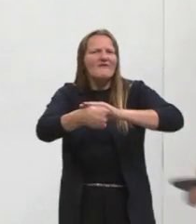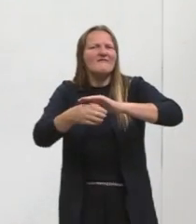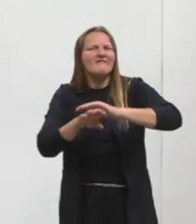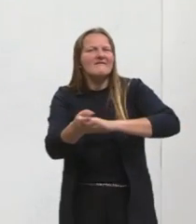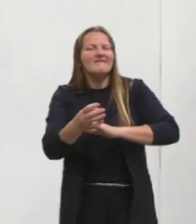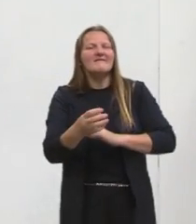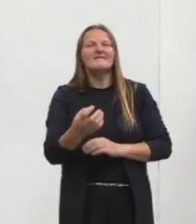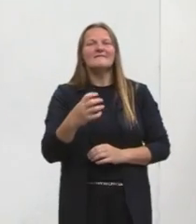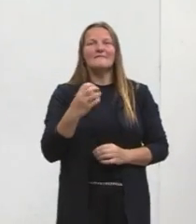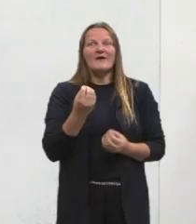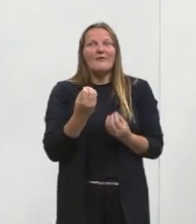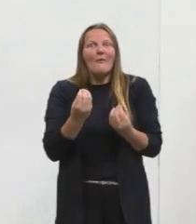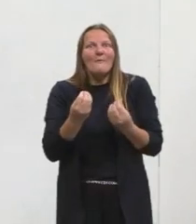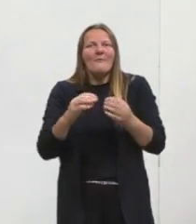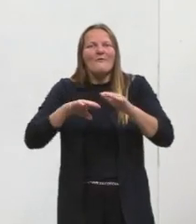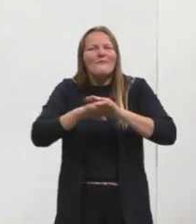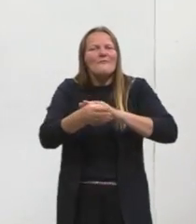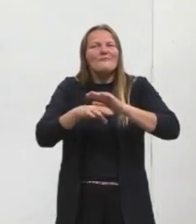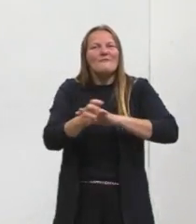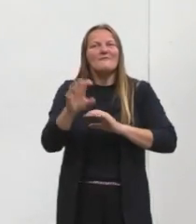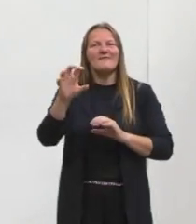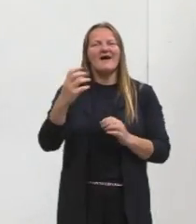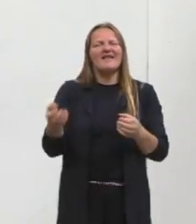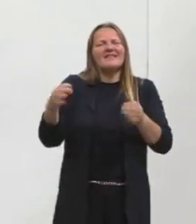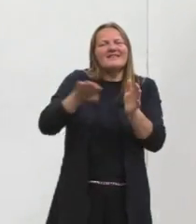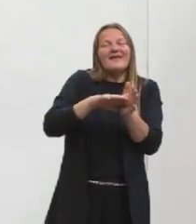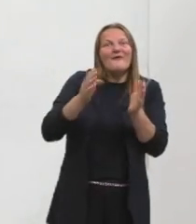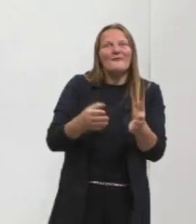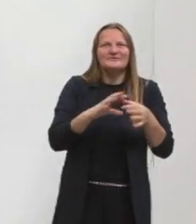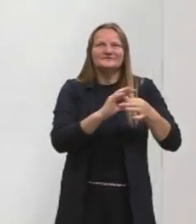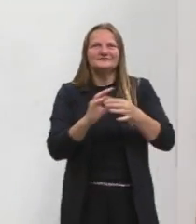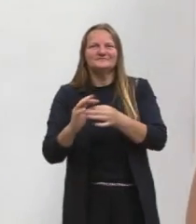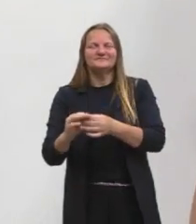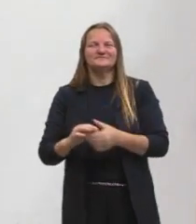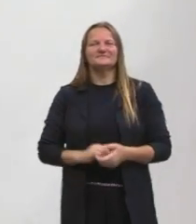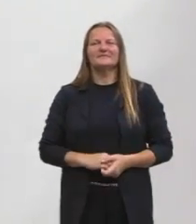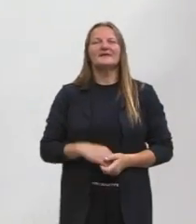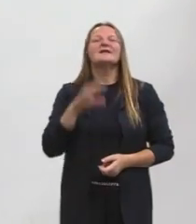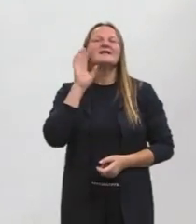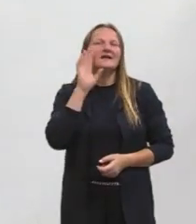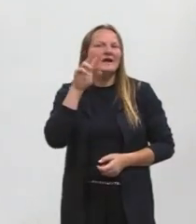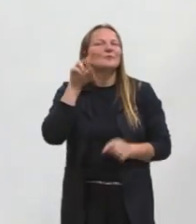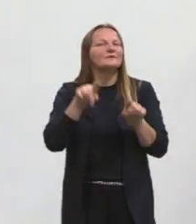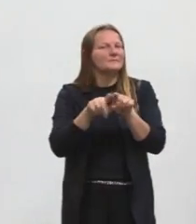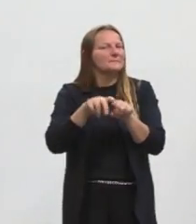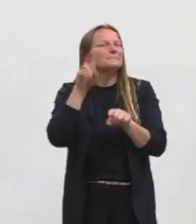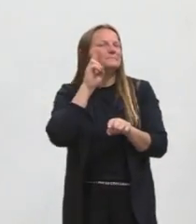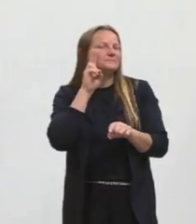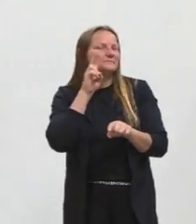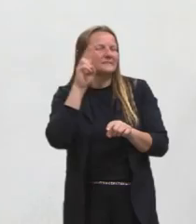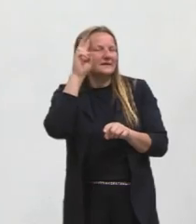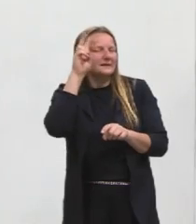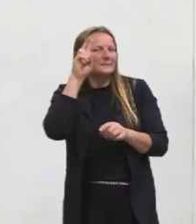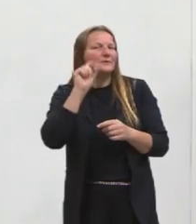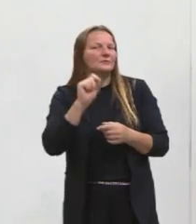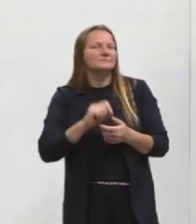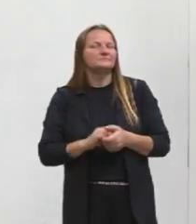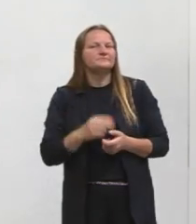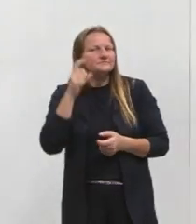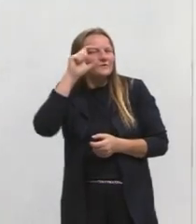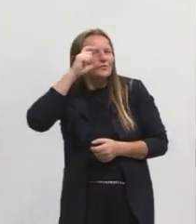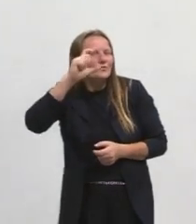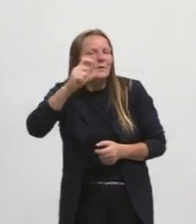um outro formato né até chegar aos dias de hoje né e legal também lembrar tem essa curiosidade que apesar de começar